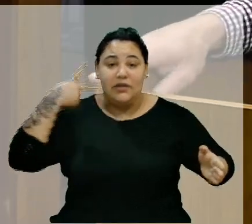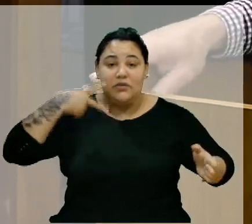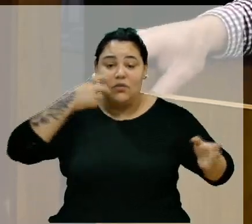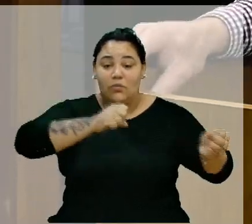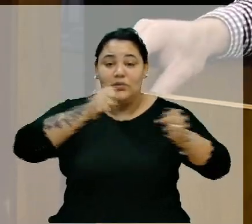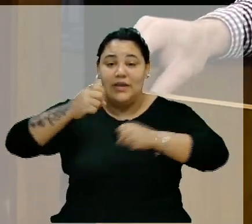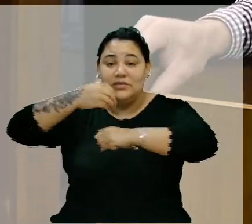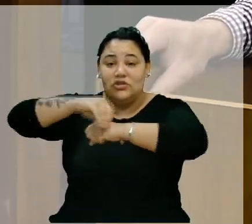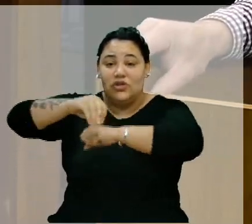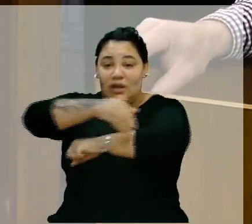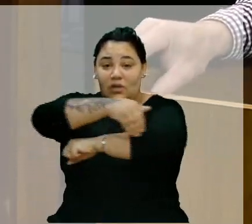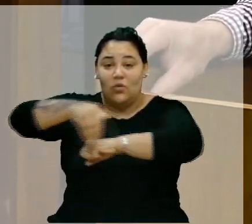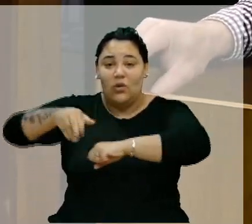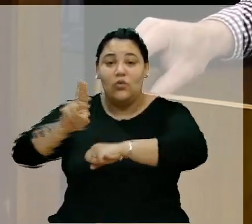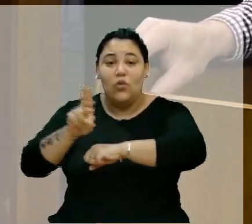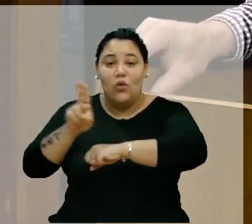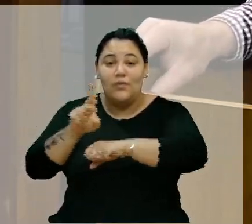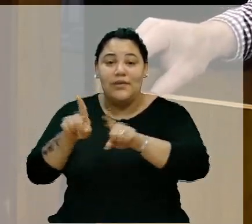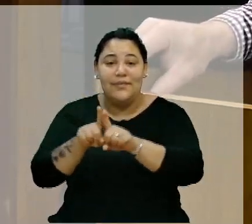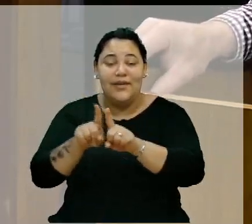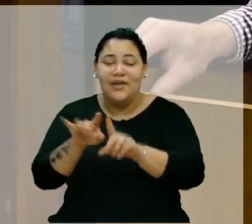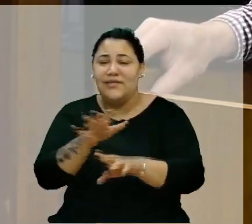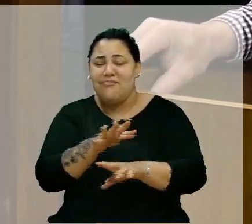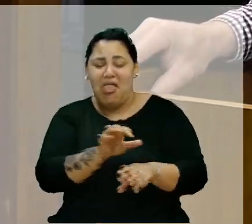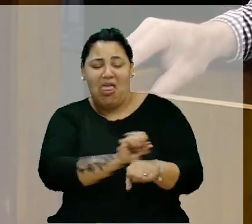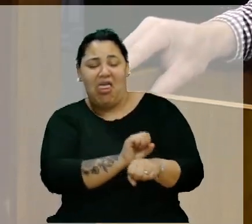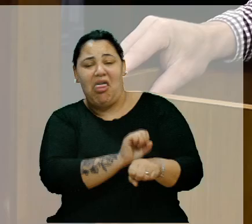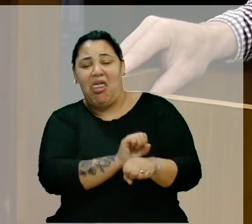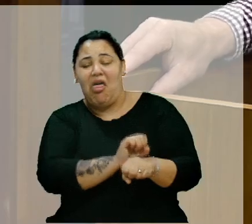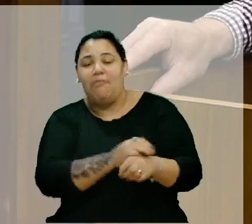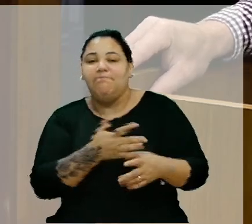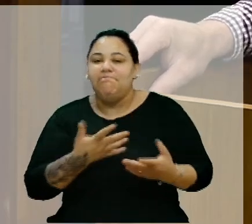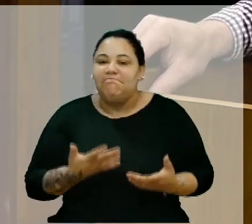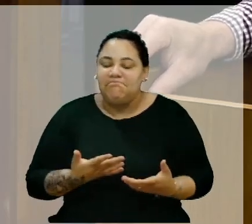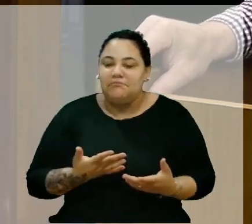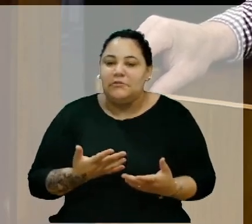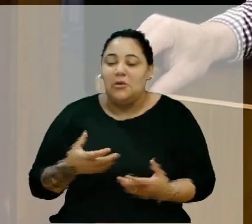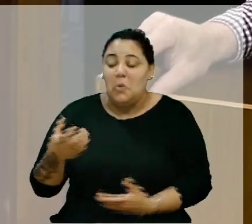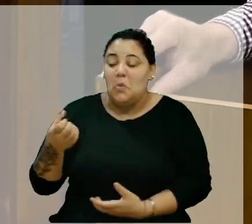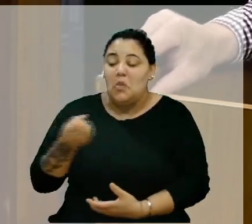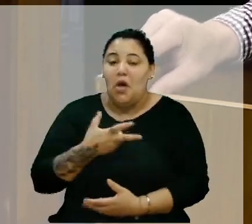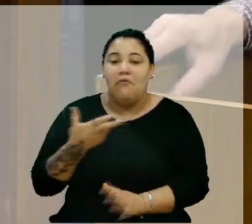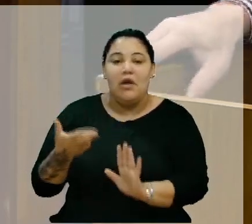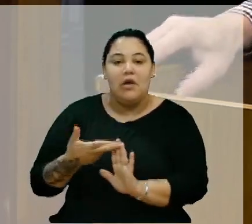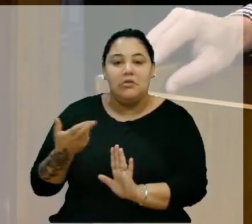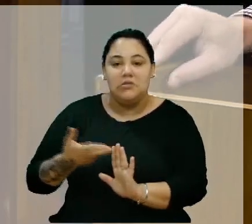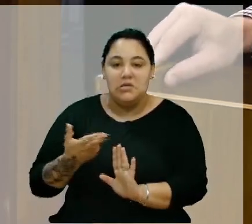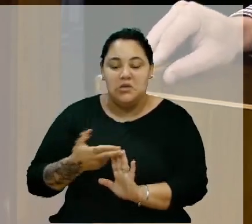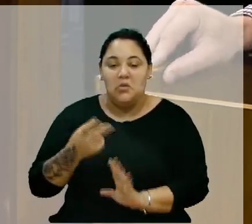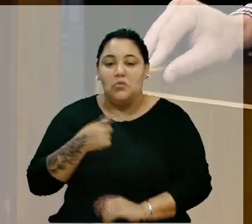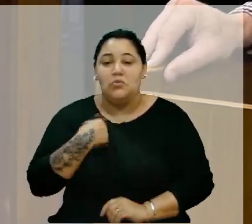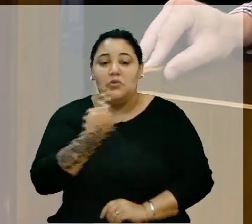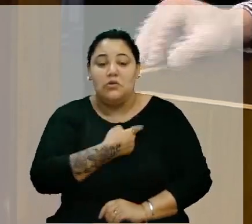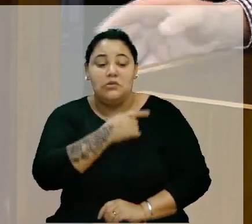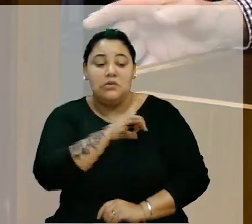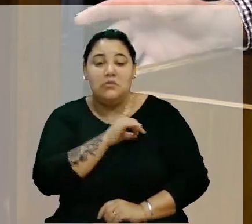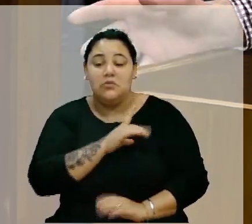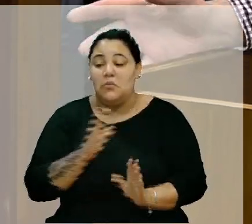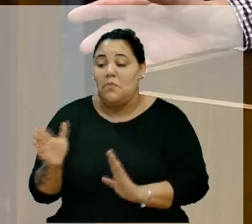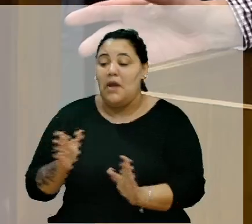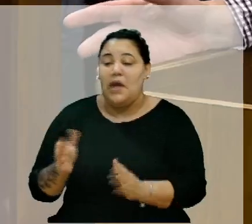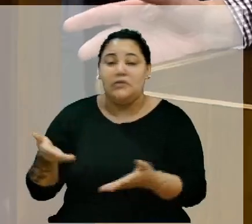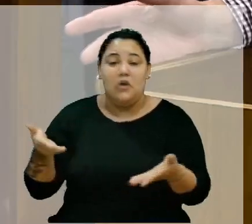nome dessas ruas. E muitas vezes ficavam ali parados. E com essa nova resolução, então, a gente passa a ter um prazo para